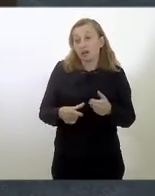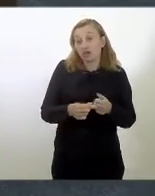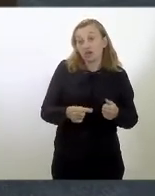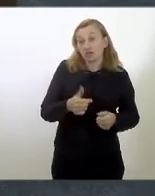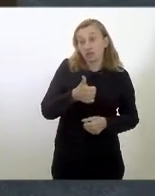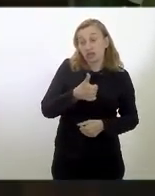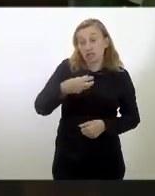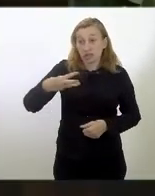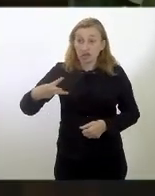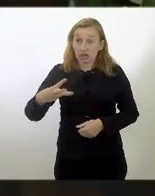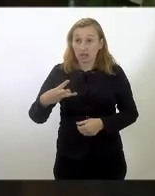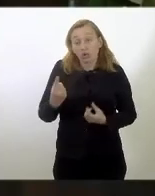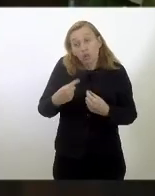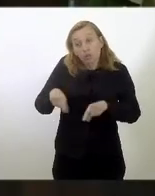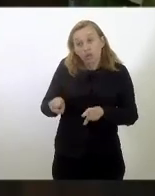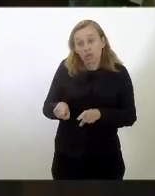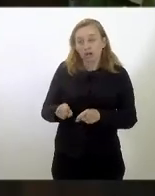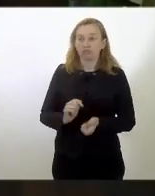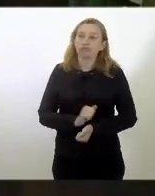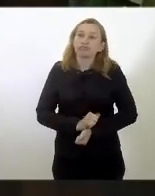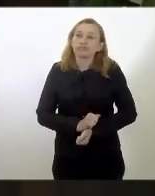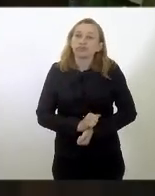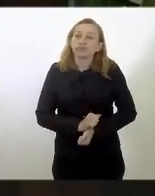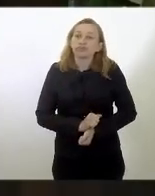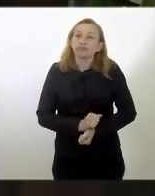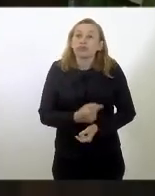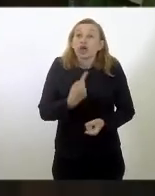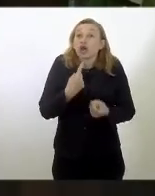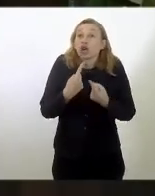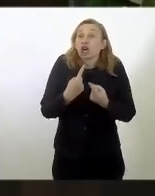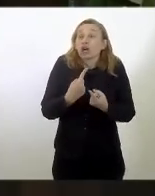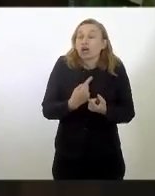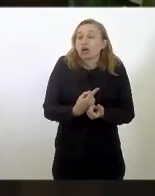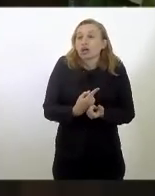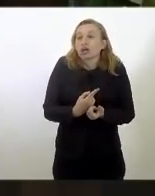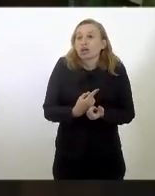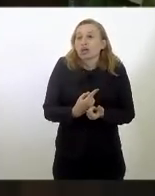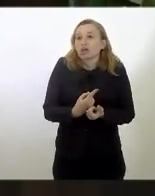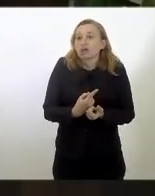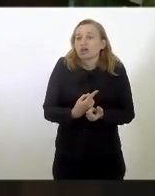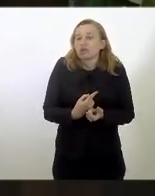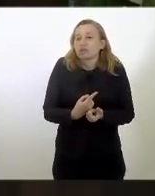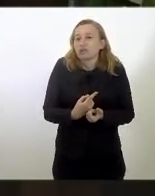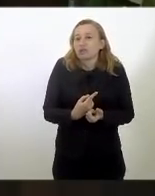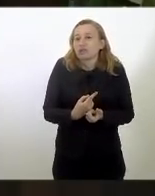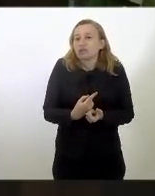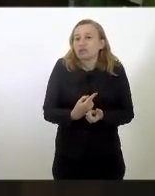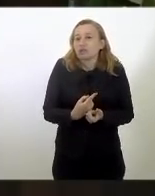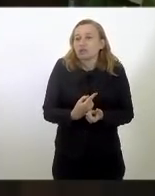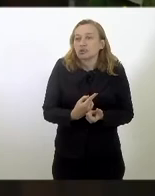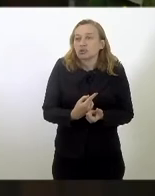contrário. Com os pareceres emitidos em